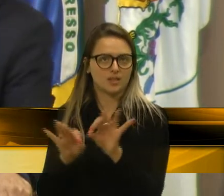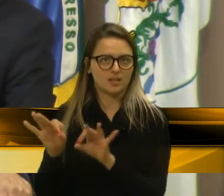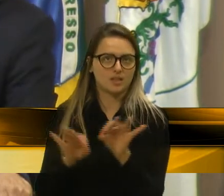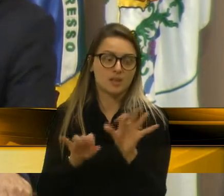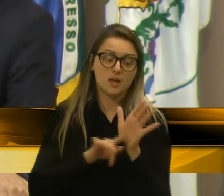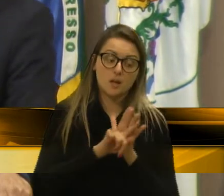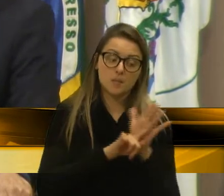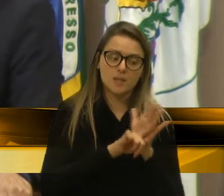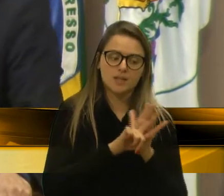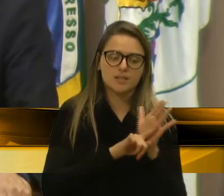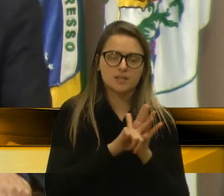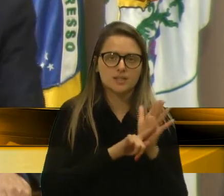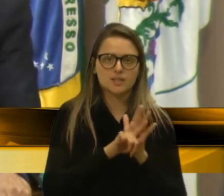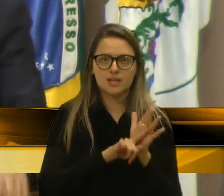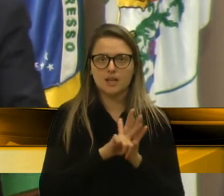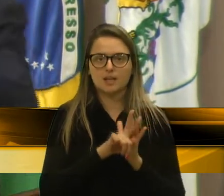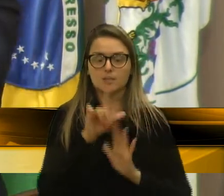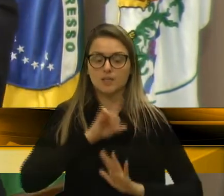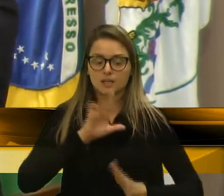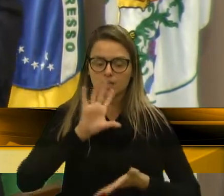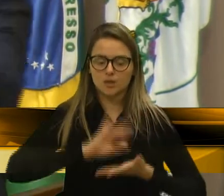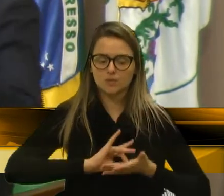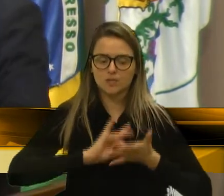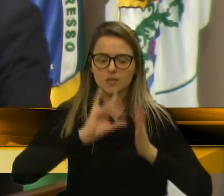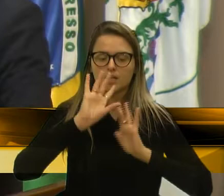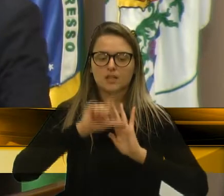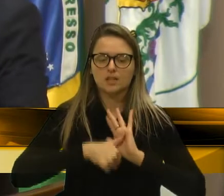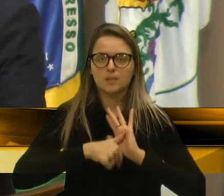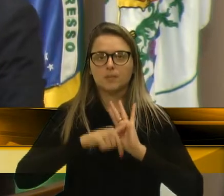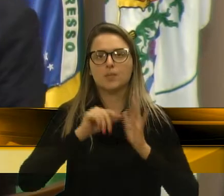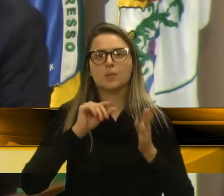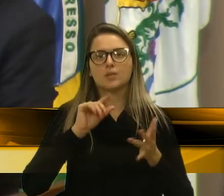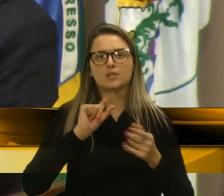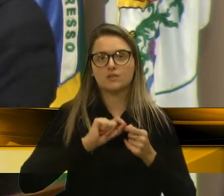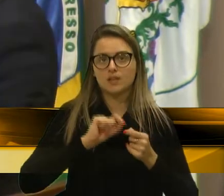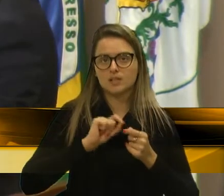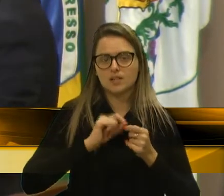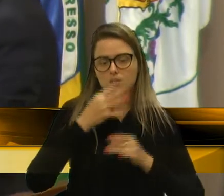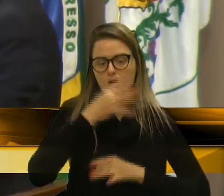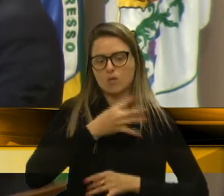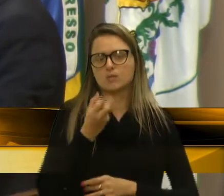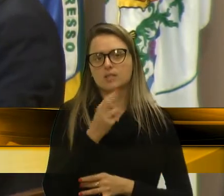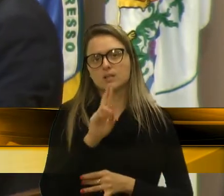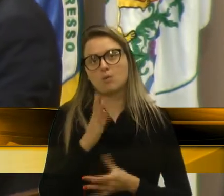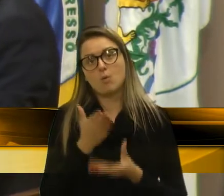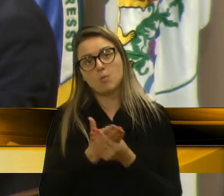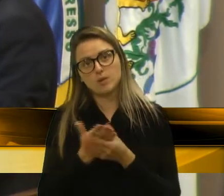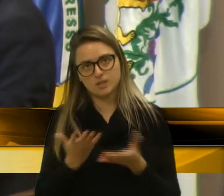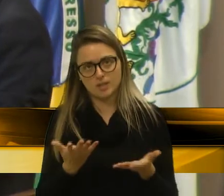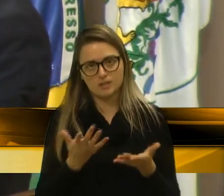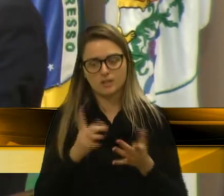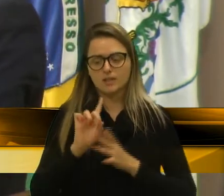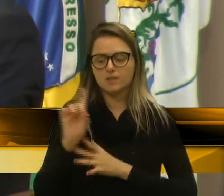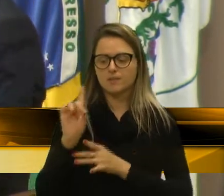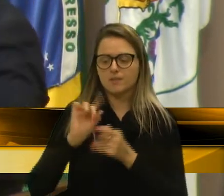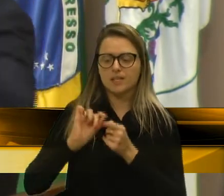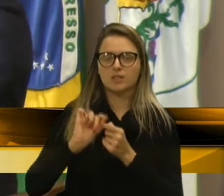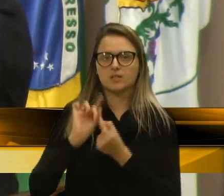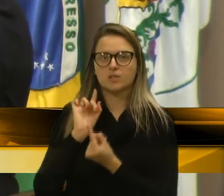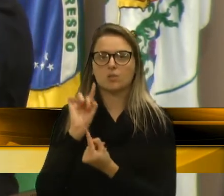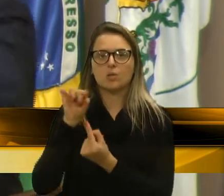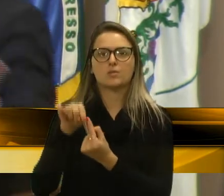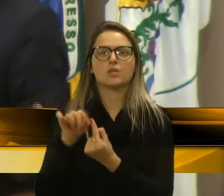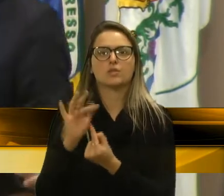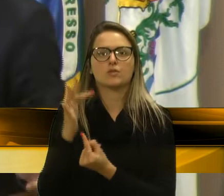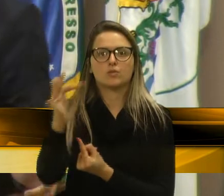ter a consistência para lá no final fazer um julgamento, e não fazer um procedimento cujo objetivo é lá na